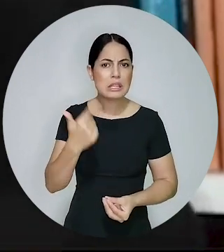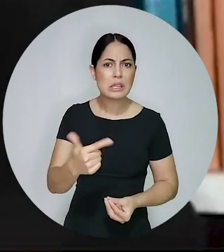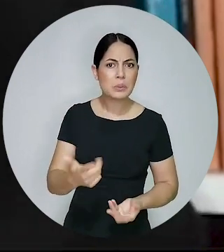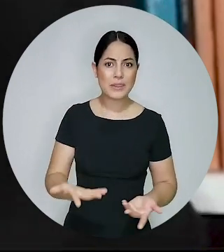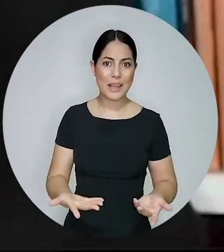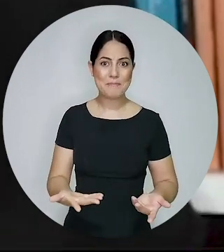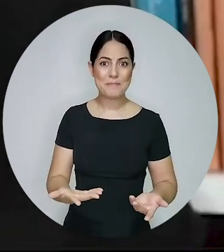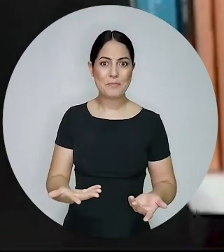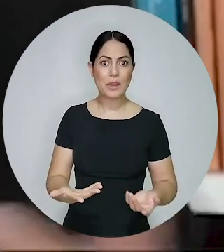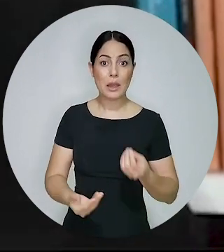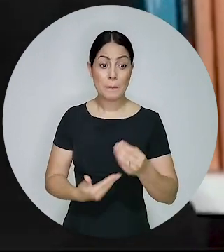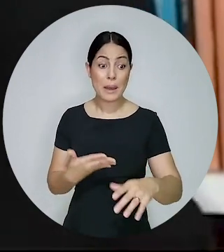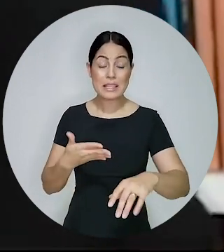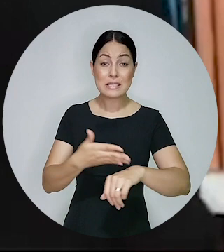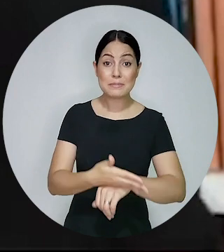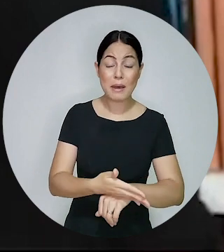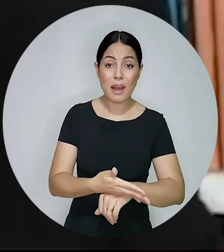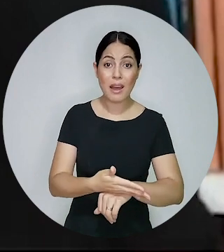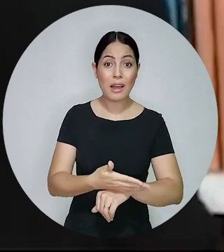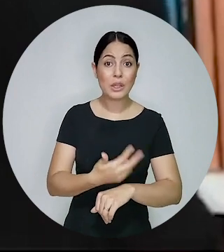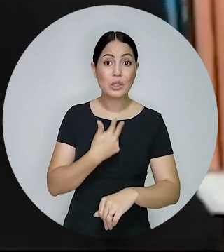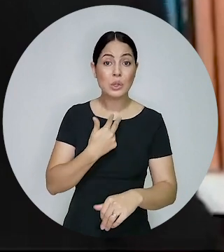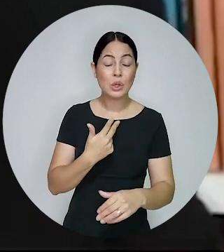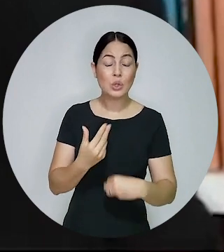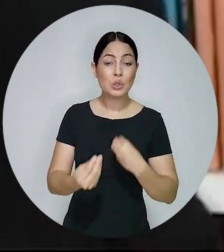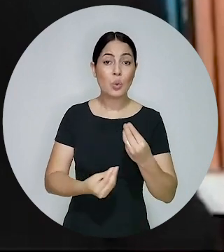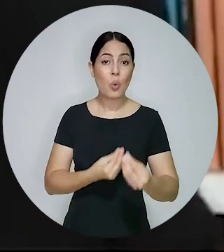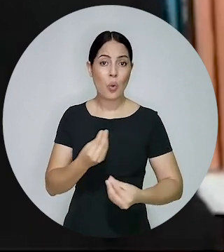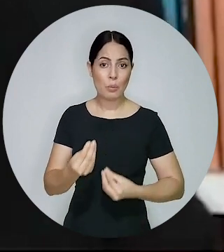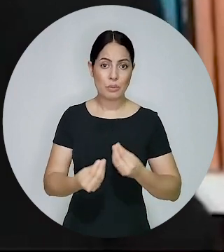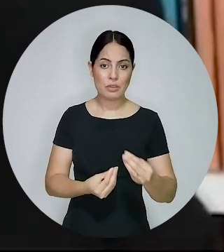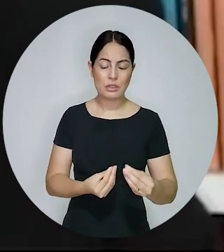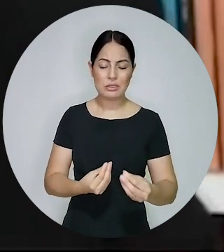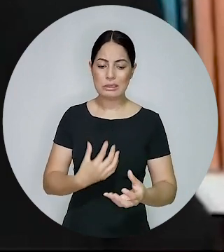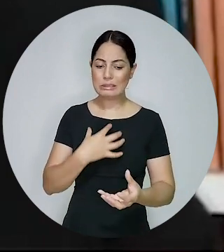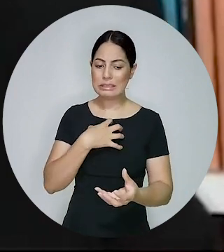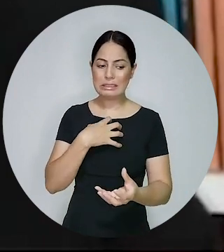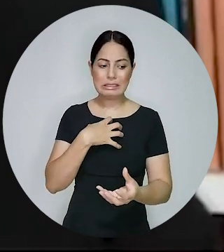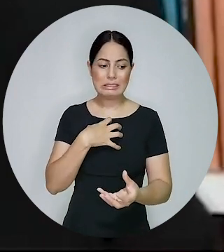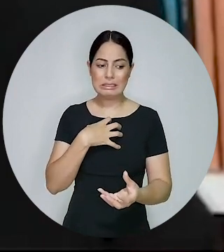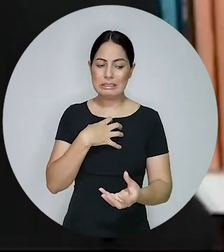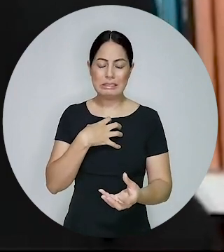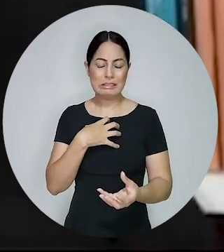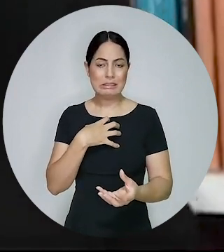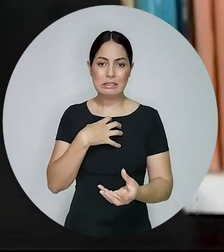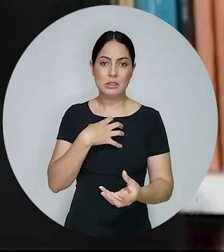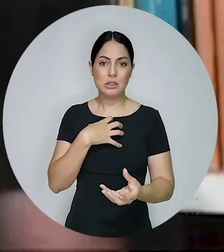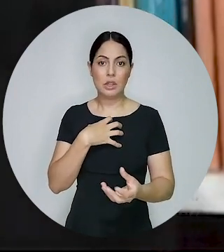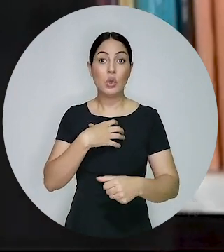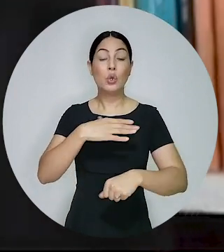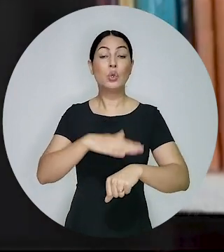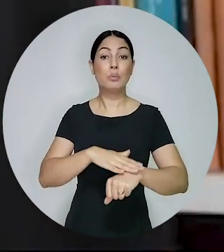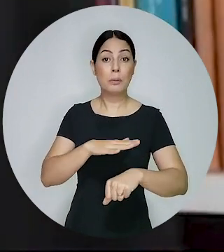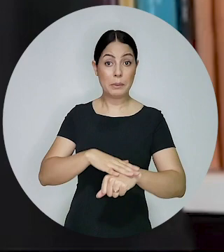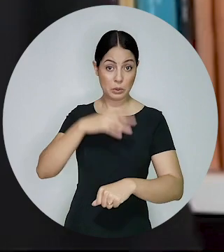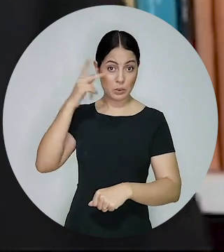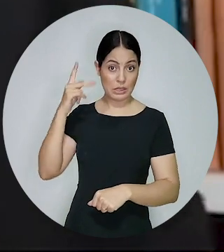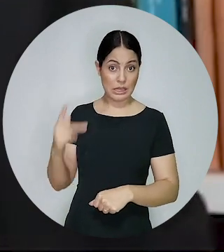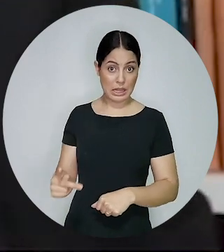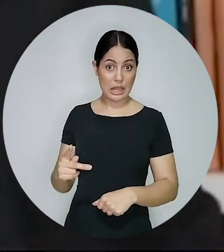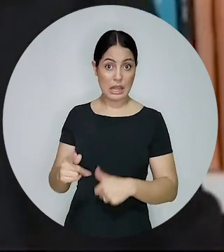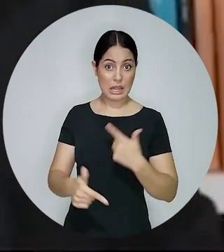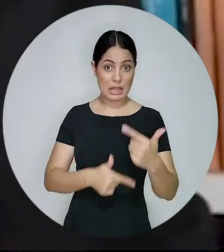tem experiência, se ele não sabe como é que funciona, se ele não está ambientado por regulamentos de uma câmara, ele também não se sente